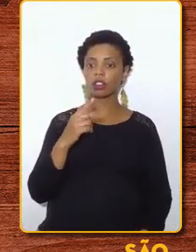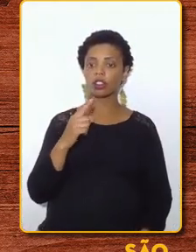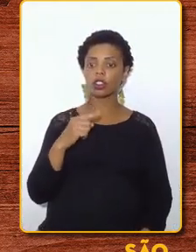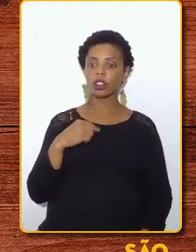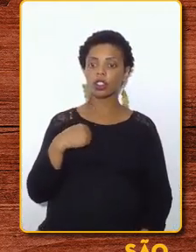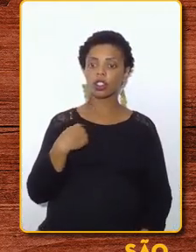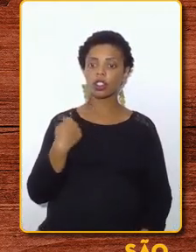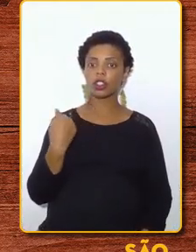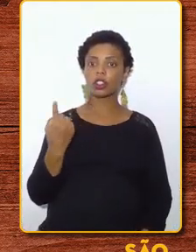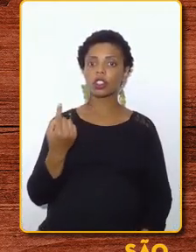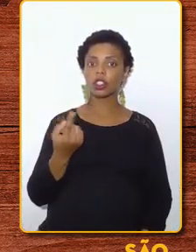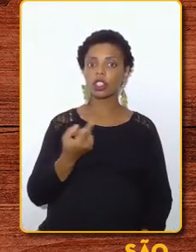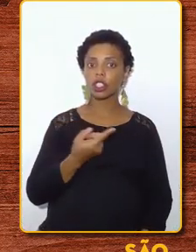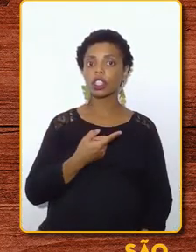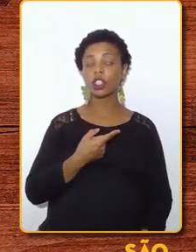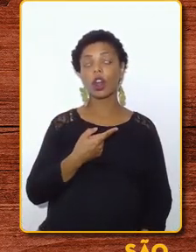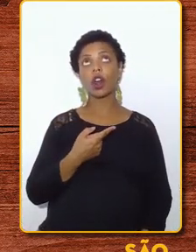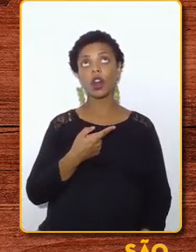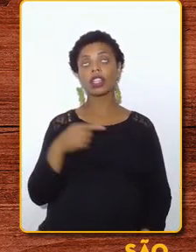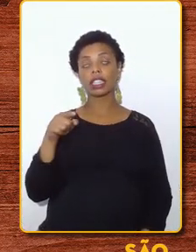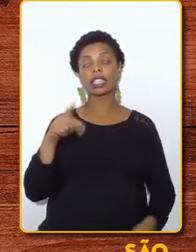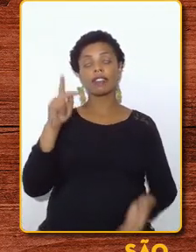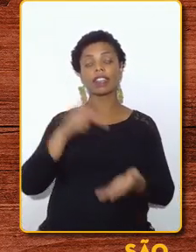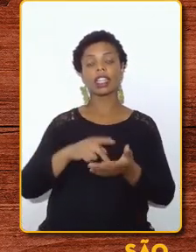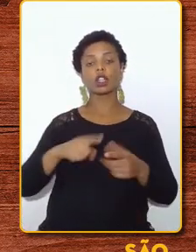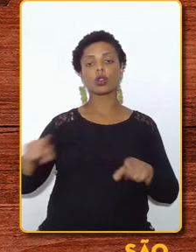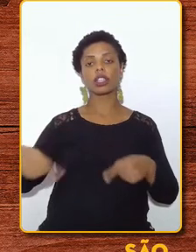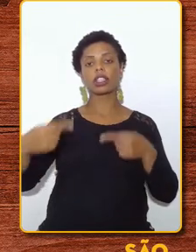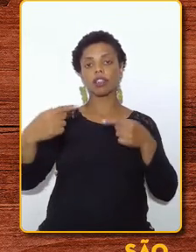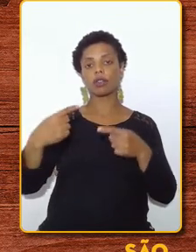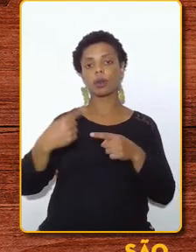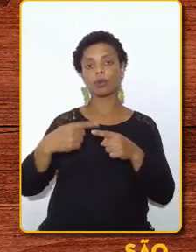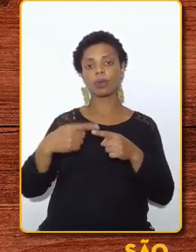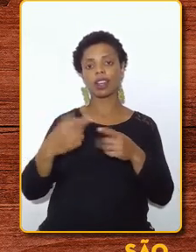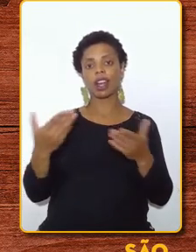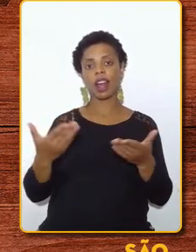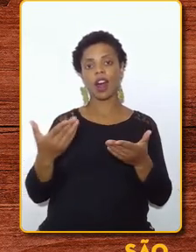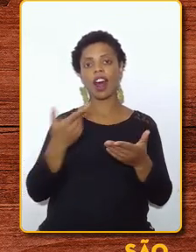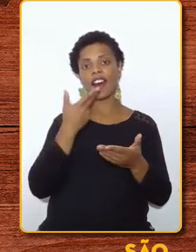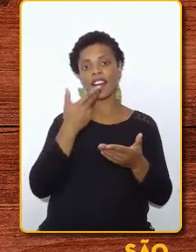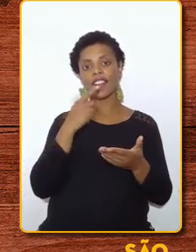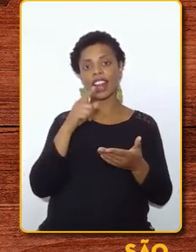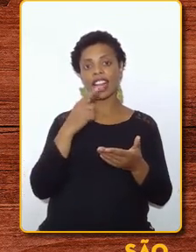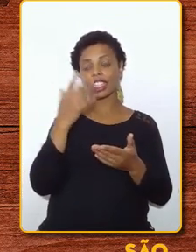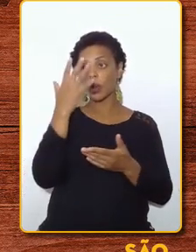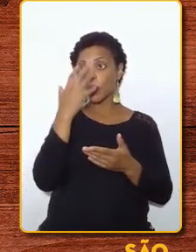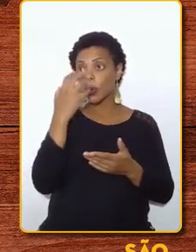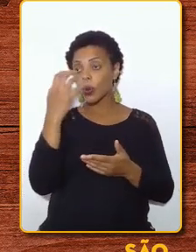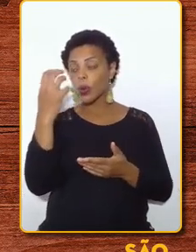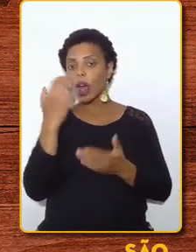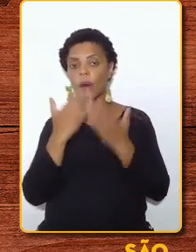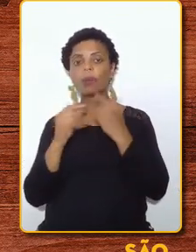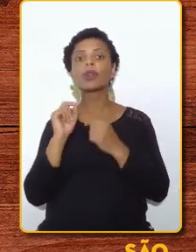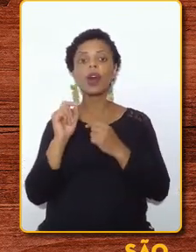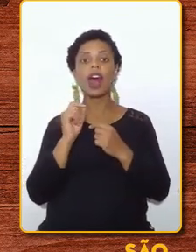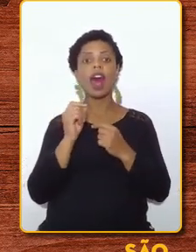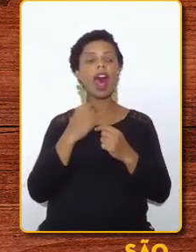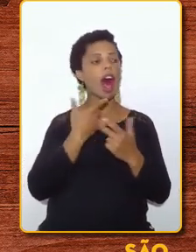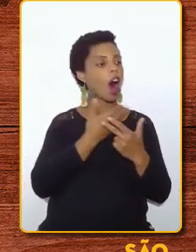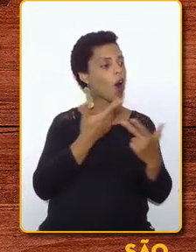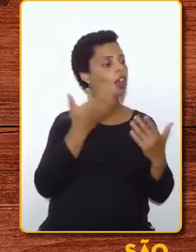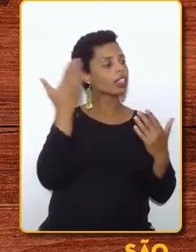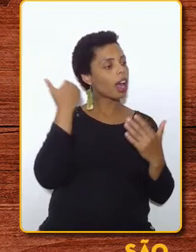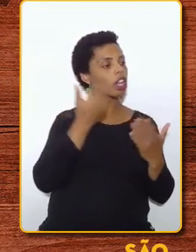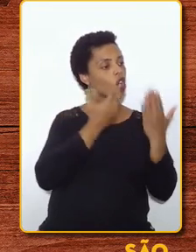esse de fato é um desafio, porque o que a gente chama de transição alimentar, né, que as pessoas deixarem de comer aquilo que vinham, né,